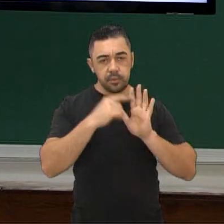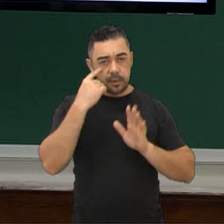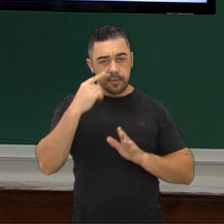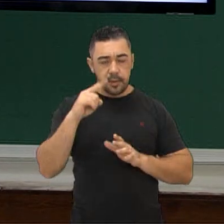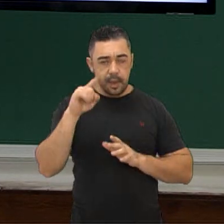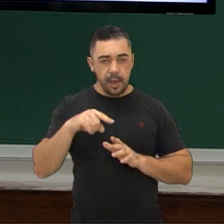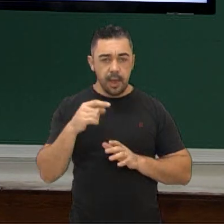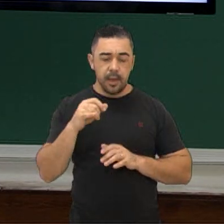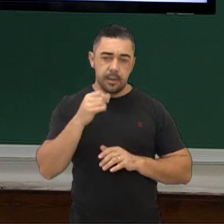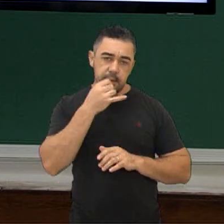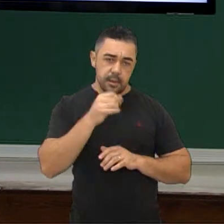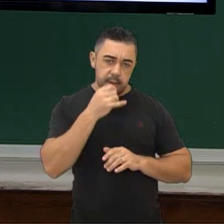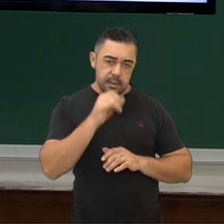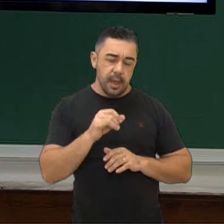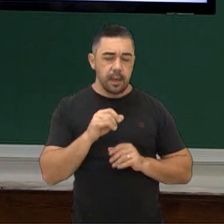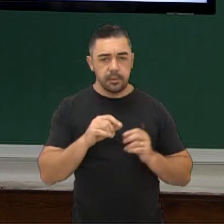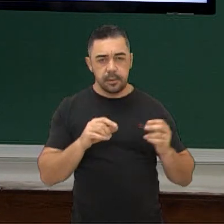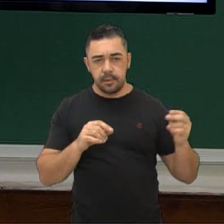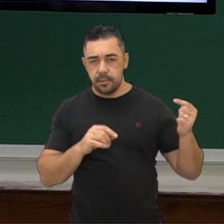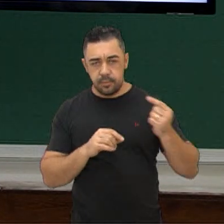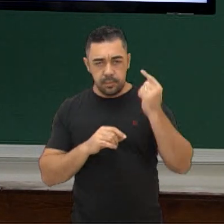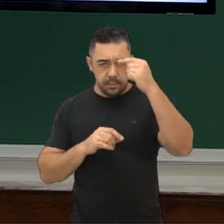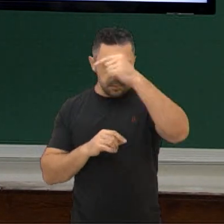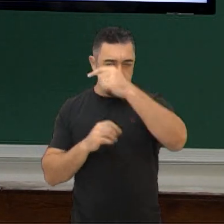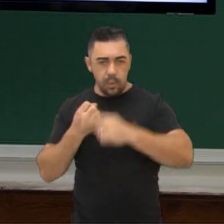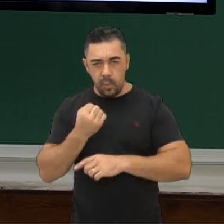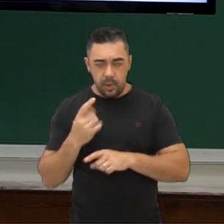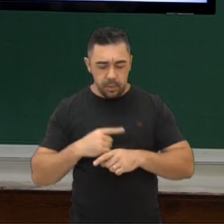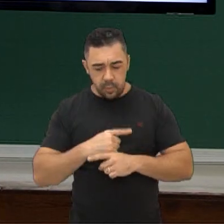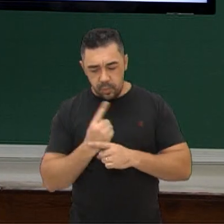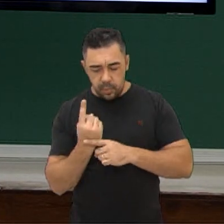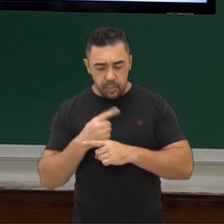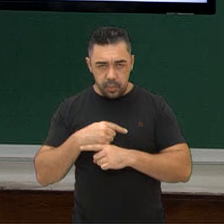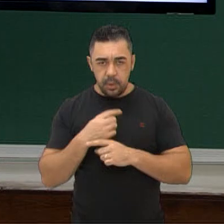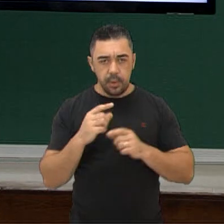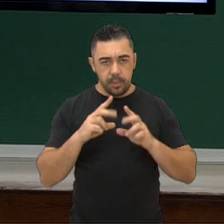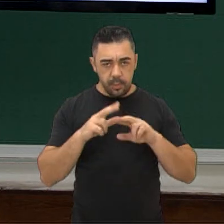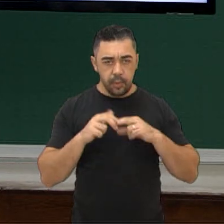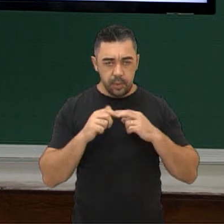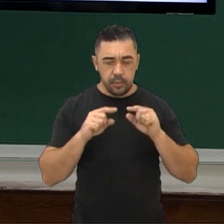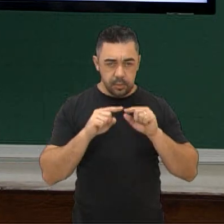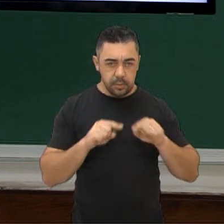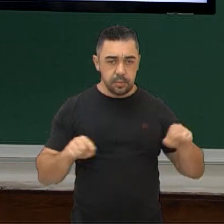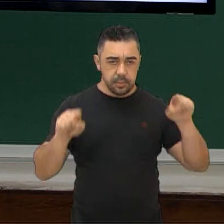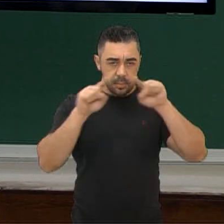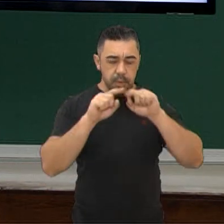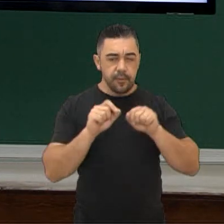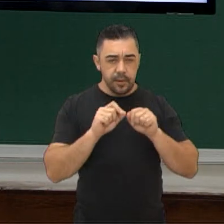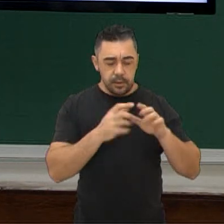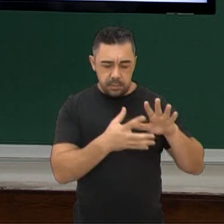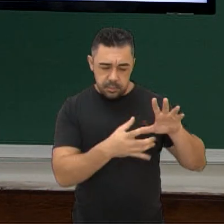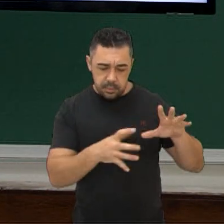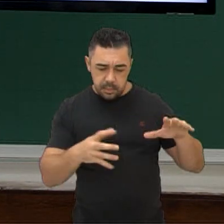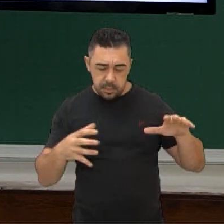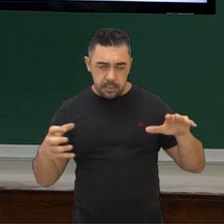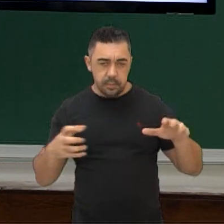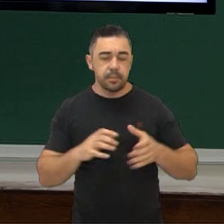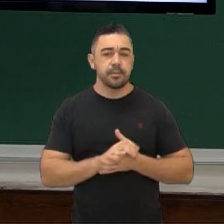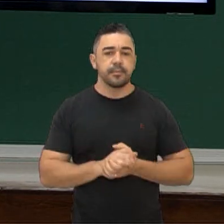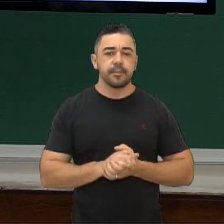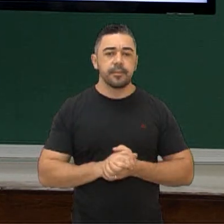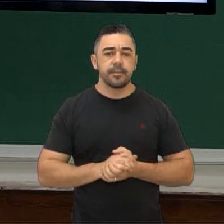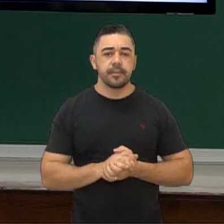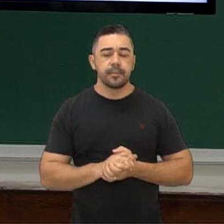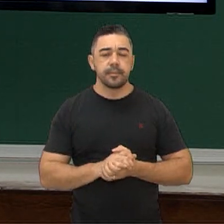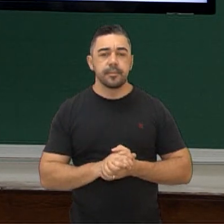representa a bateria ou a eletricidade que vai estar correndo dentro desse circuito ali para fazer a eletrólise.